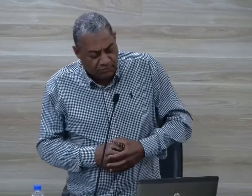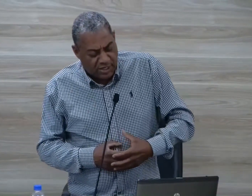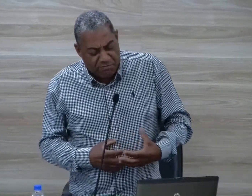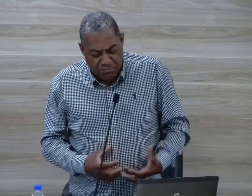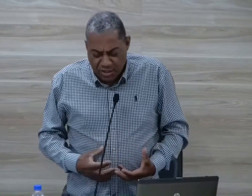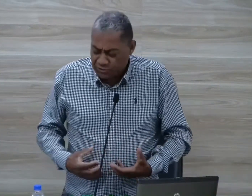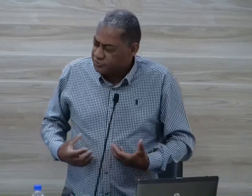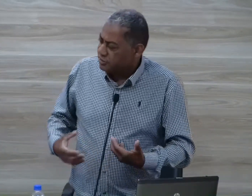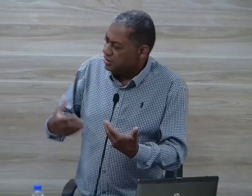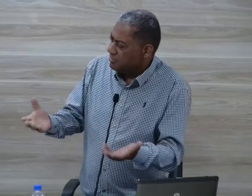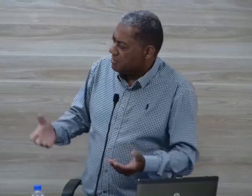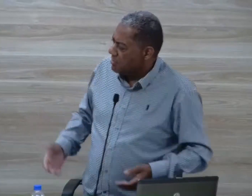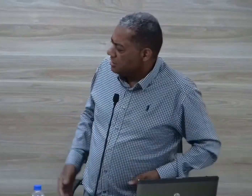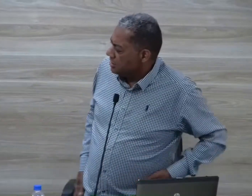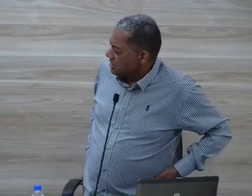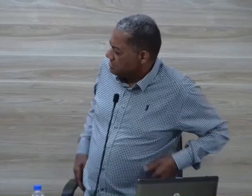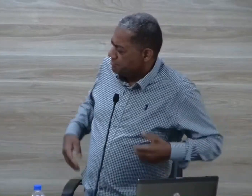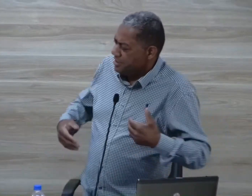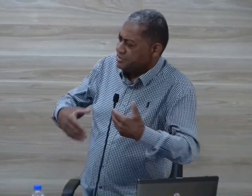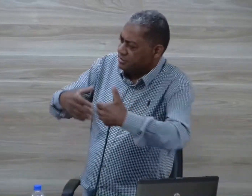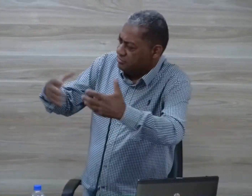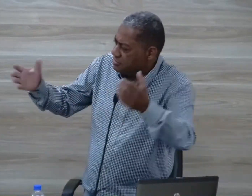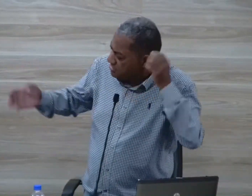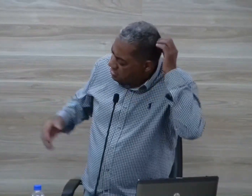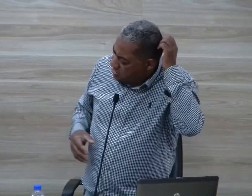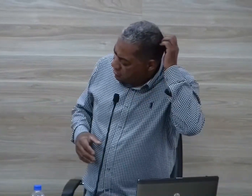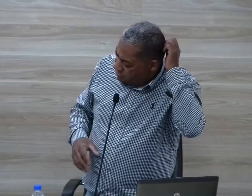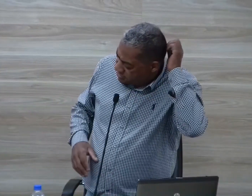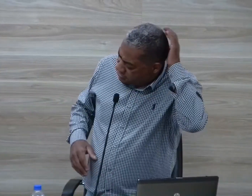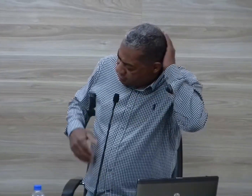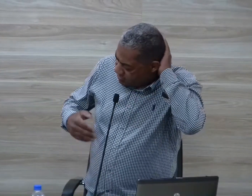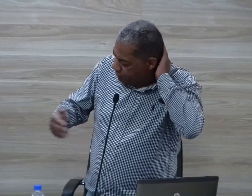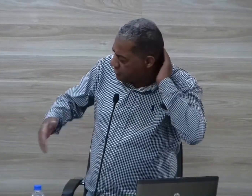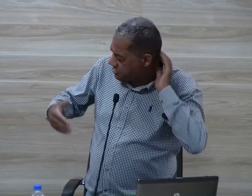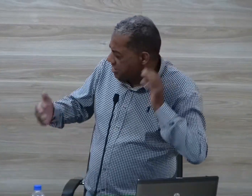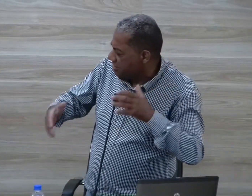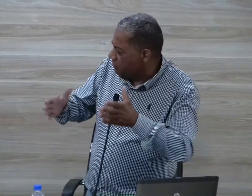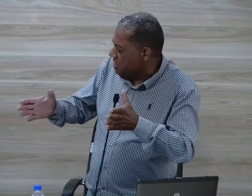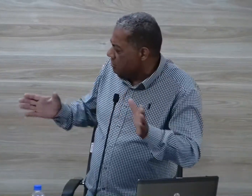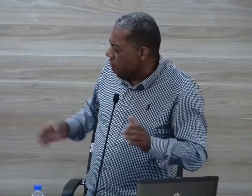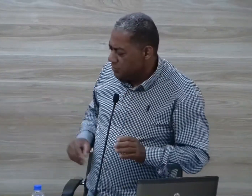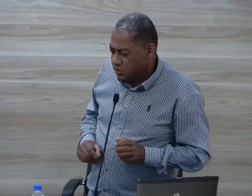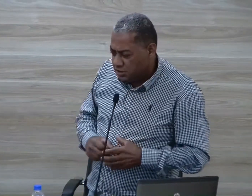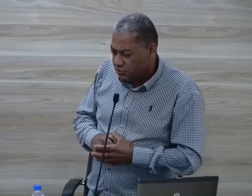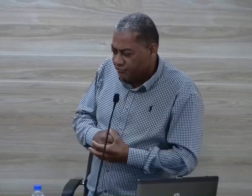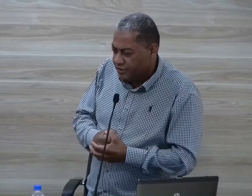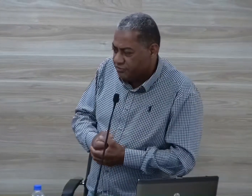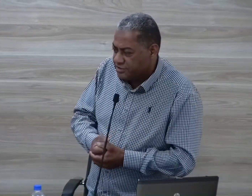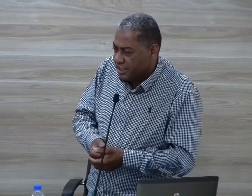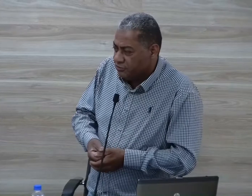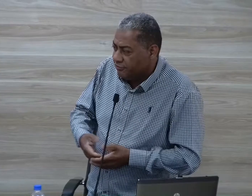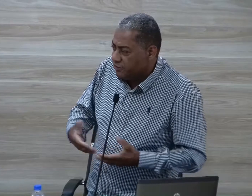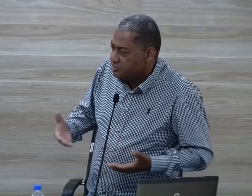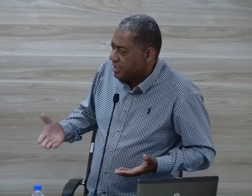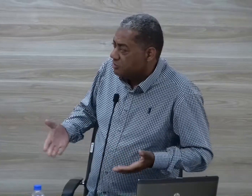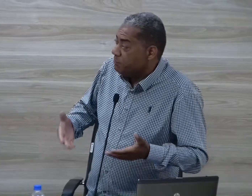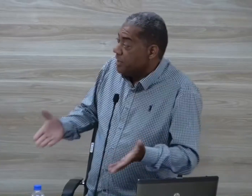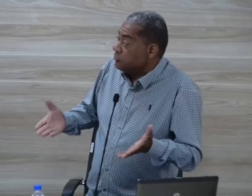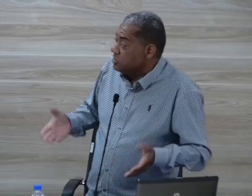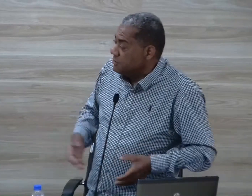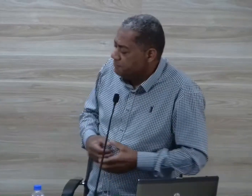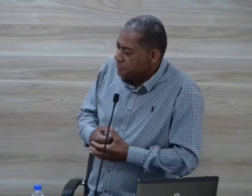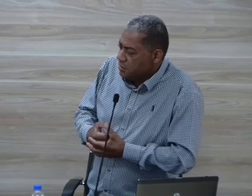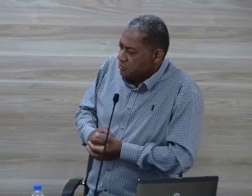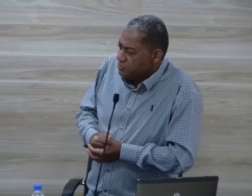é menos do que Limeira manda que as empresas que os impostos chegam na União e no governo do estado governo do estado